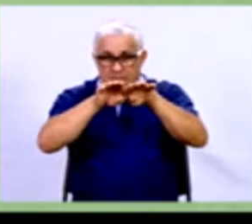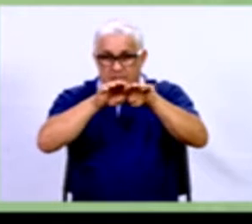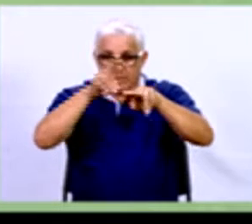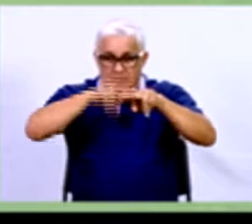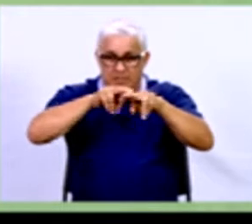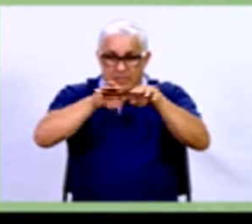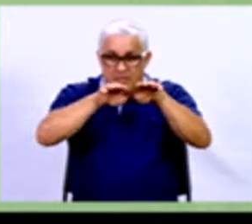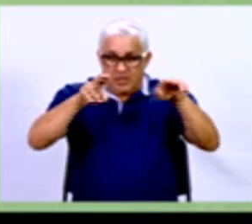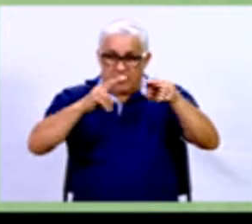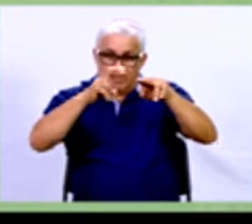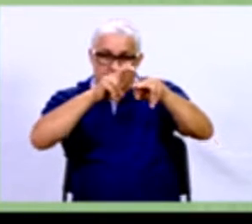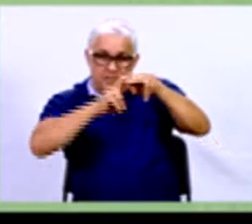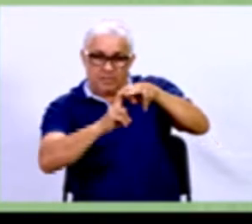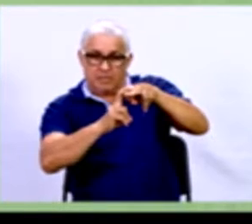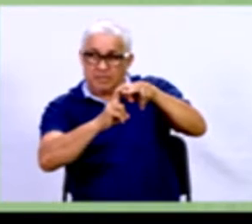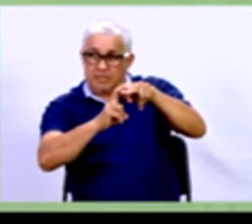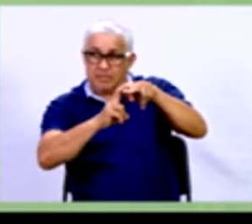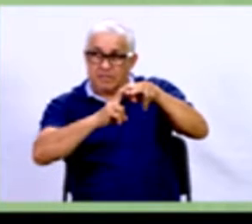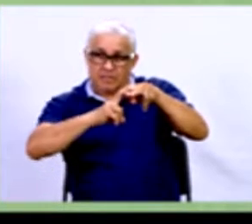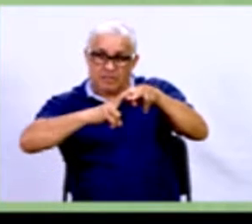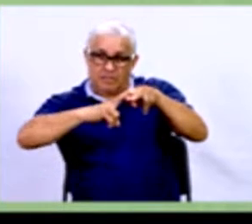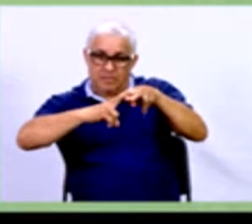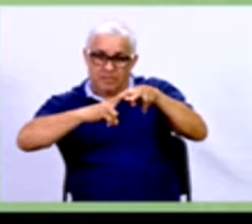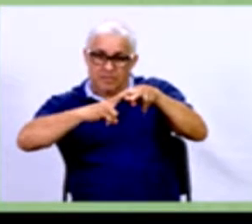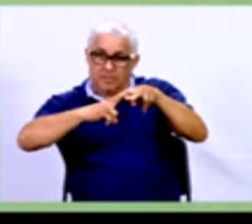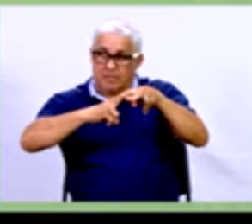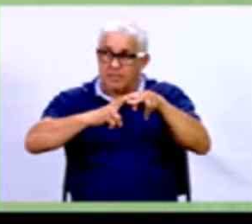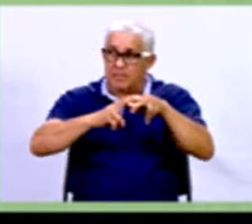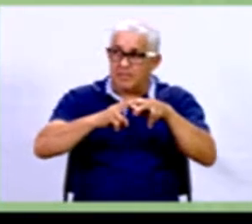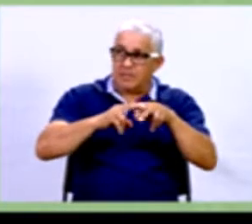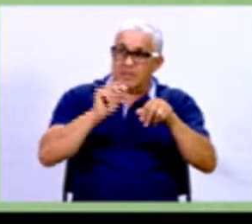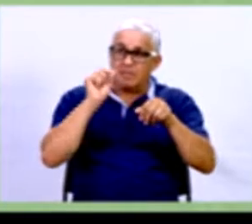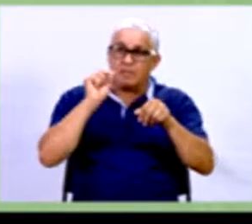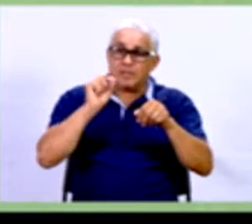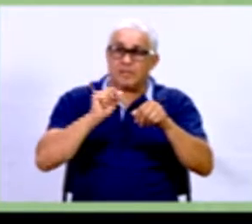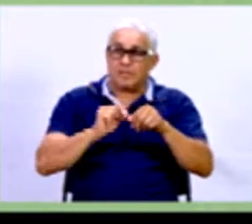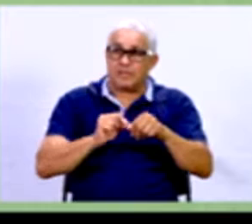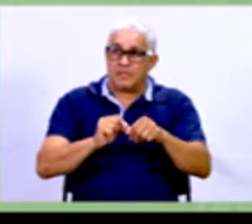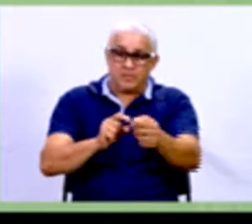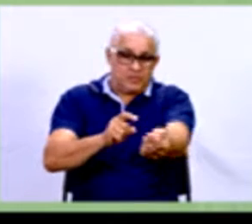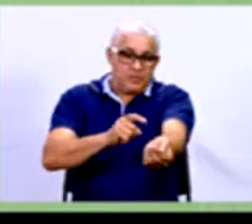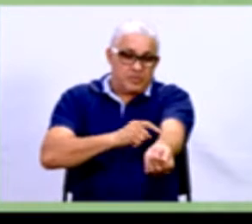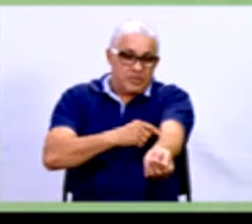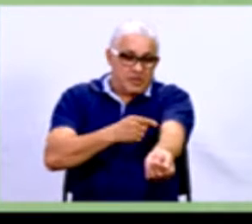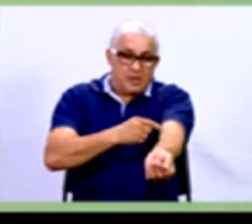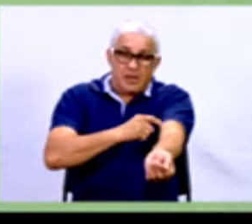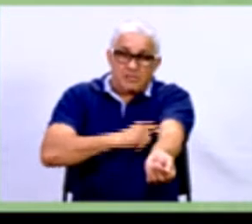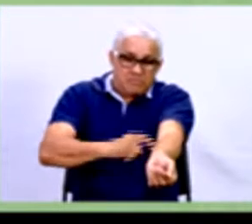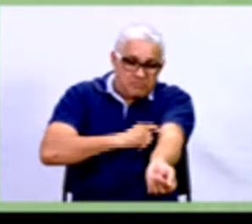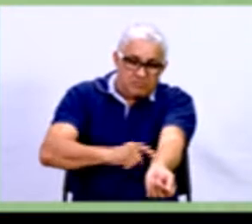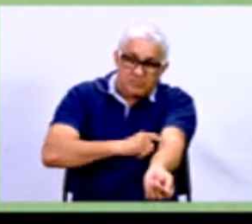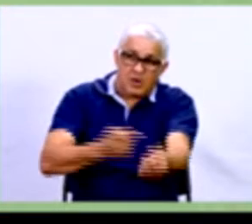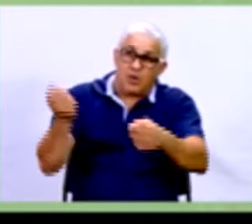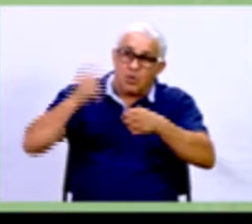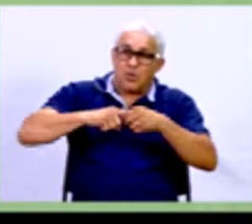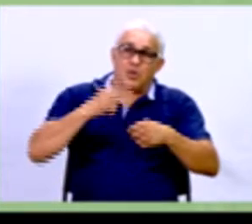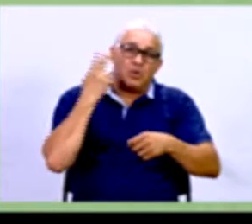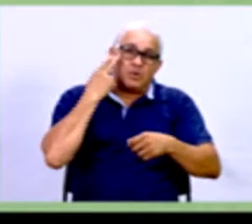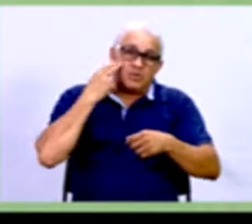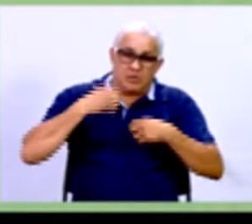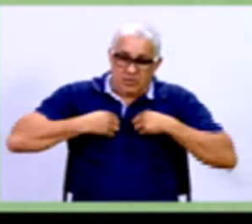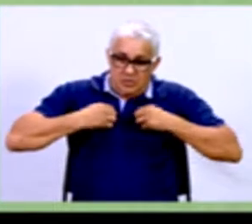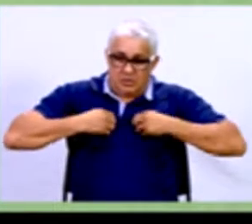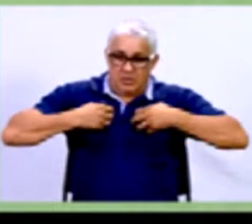né? O que ocorreu o desmaio? Então, vamos fazer com que a circulação volte ao normal, certo? Afrouxa as